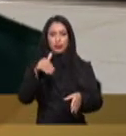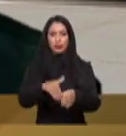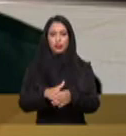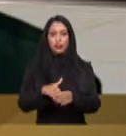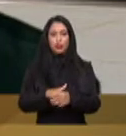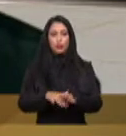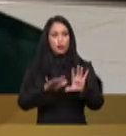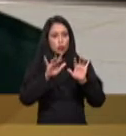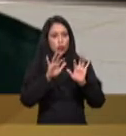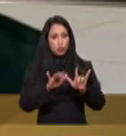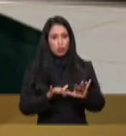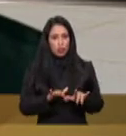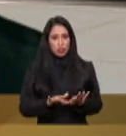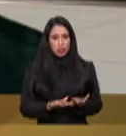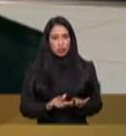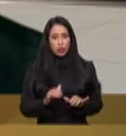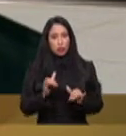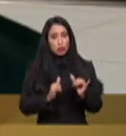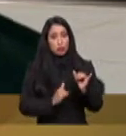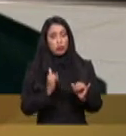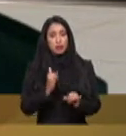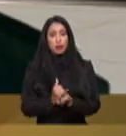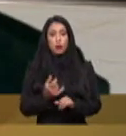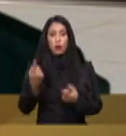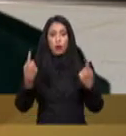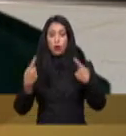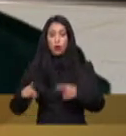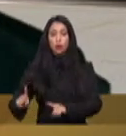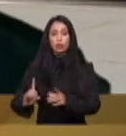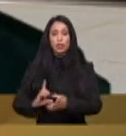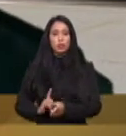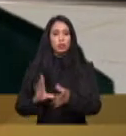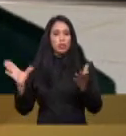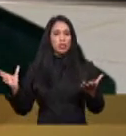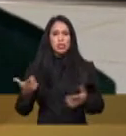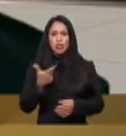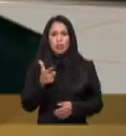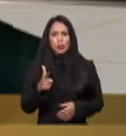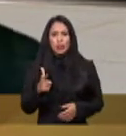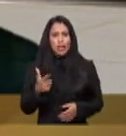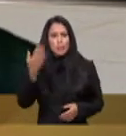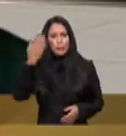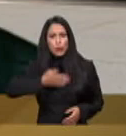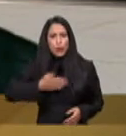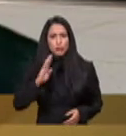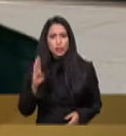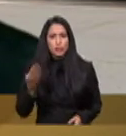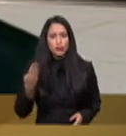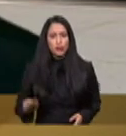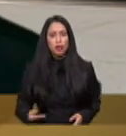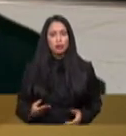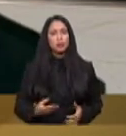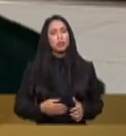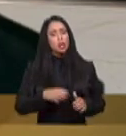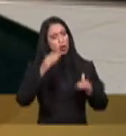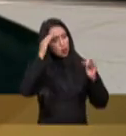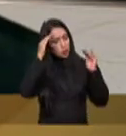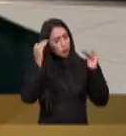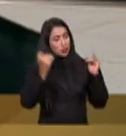brasileira, contra a qual nunca foi demonstrada nenhuma evidência concreta de fraude, segue a mesma cartilha da era da